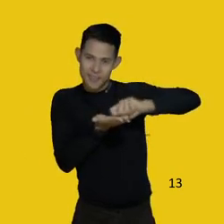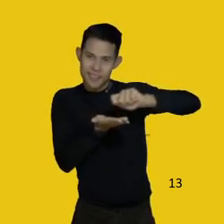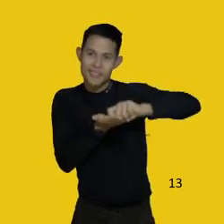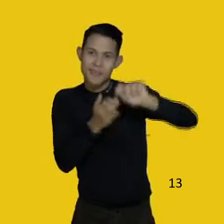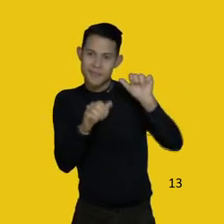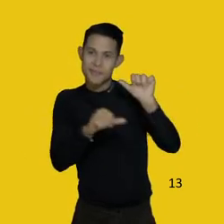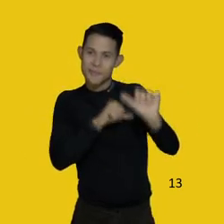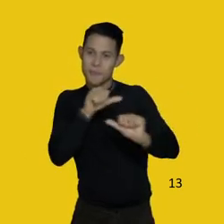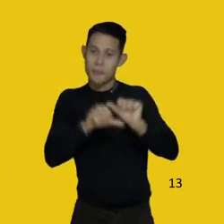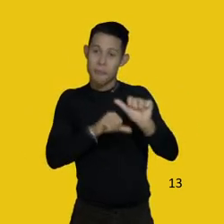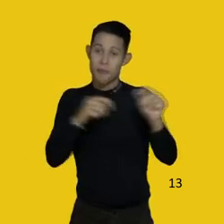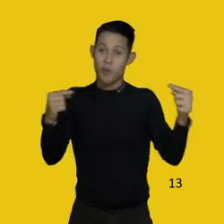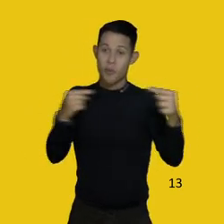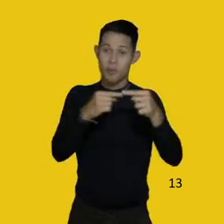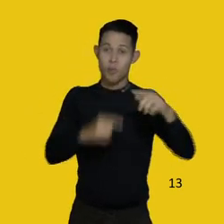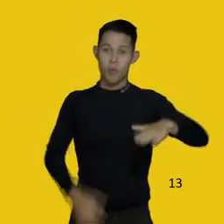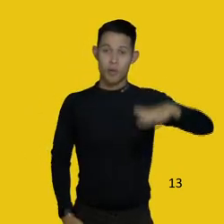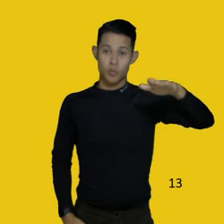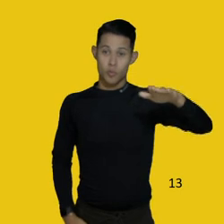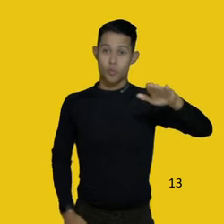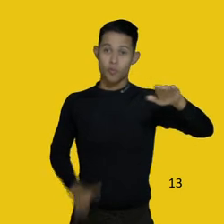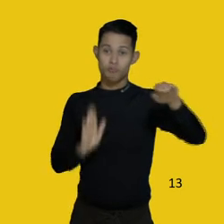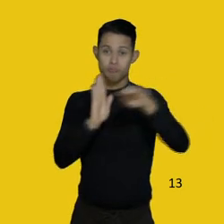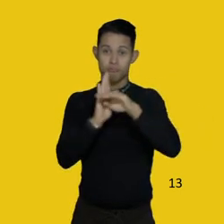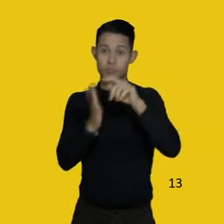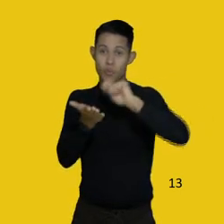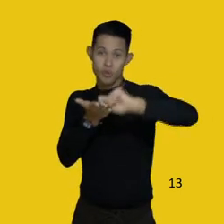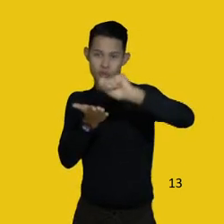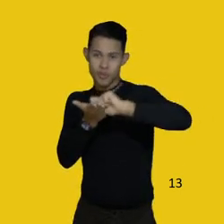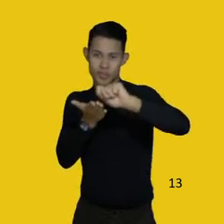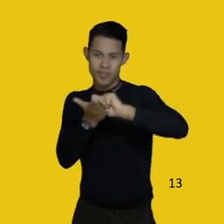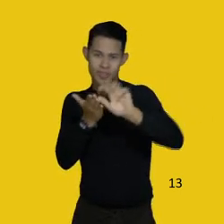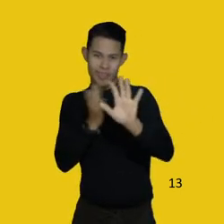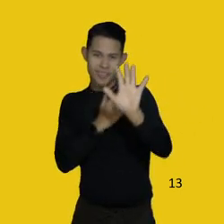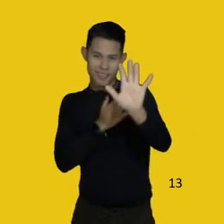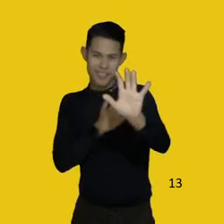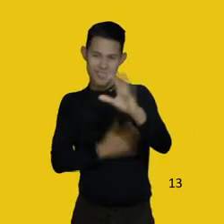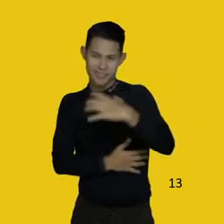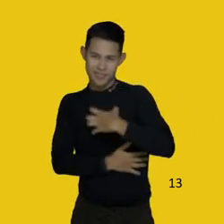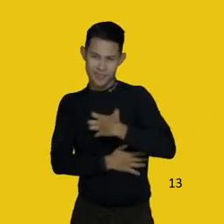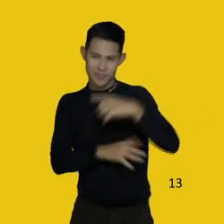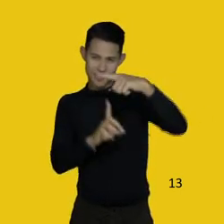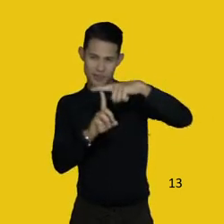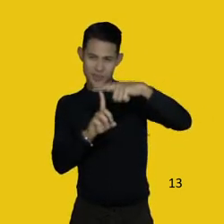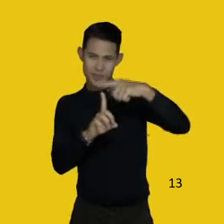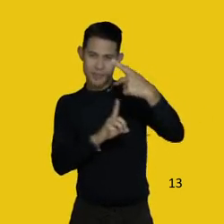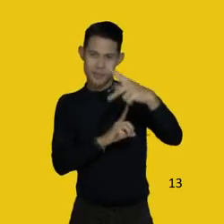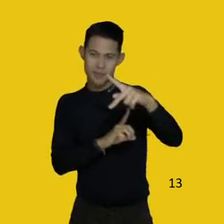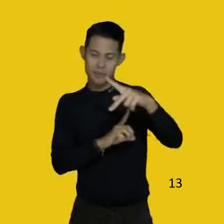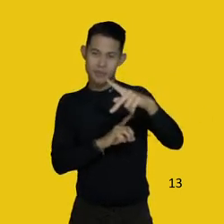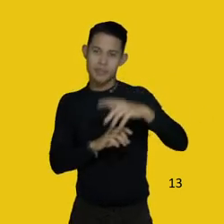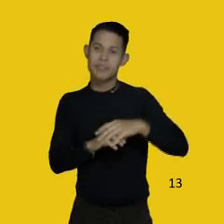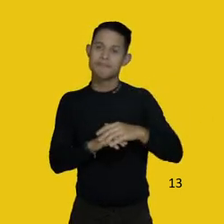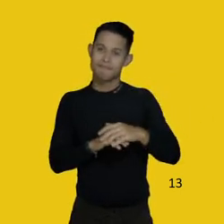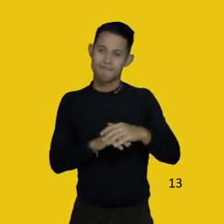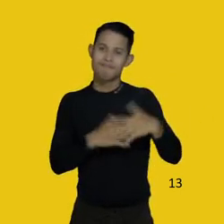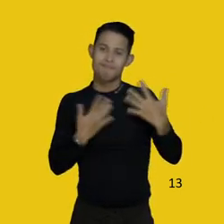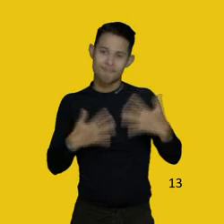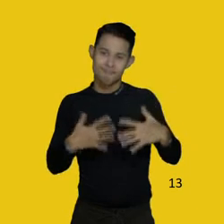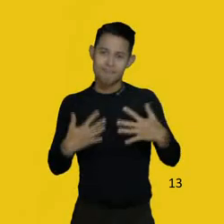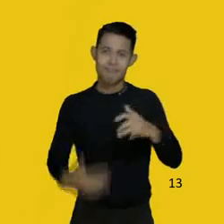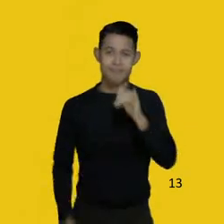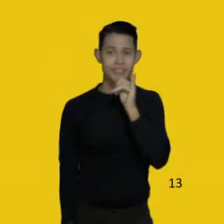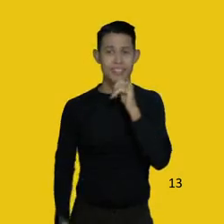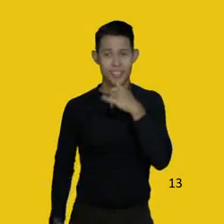adulto que chega com uma escrita assim né desças né então muito triste o